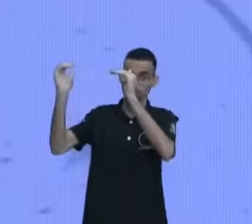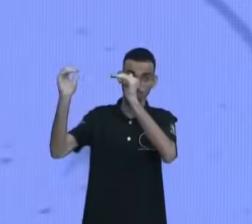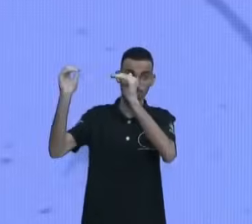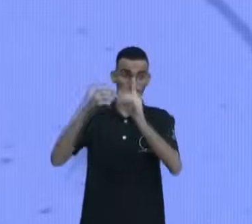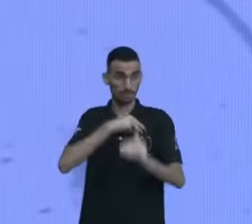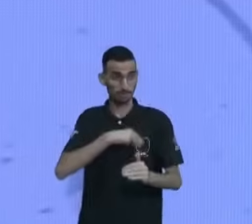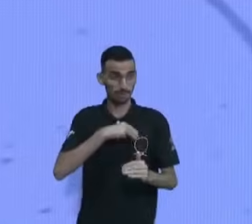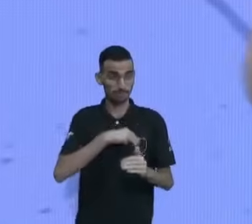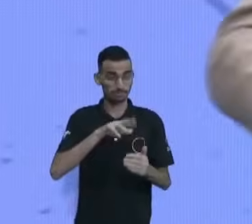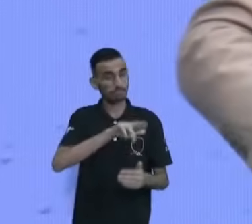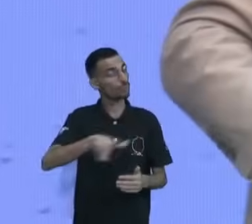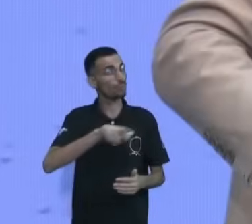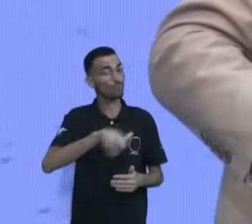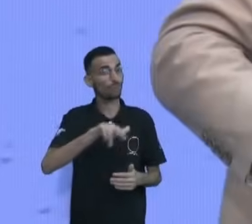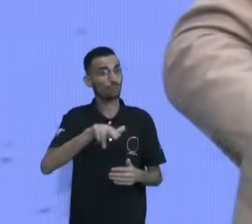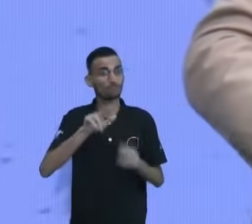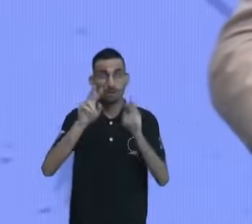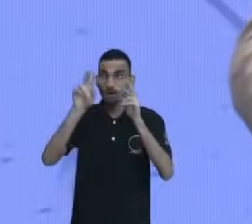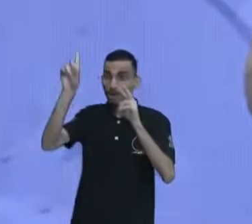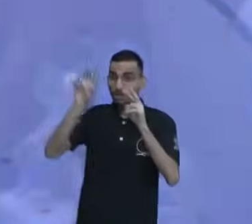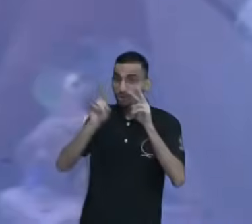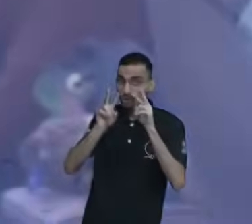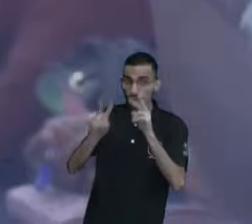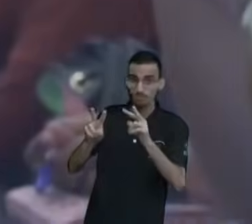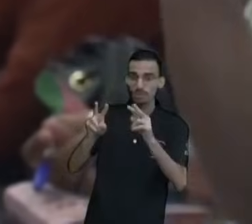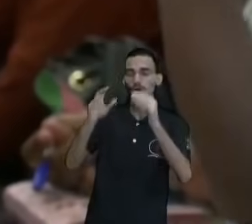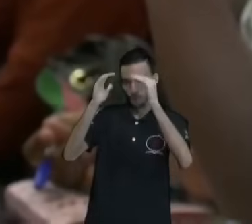fidelidade aquilo que Ele propôs para cada um de